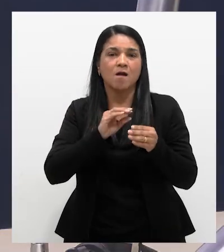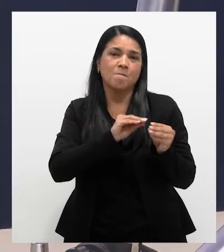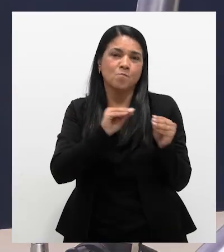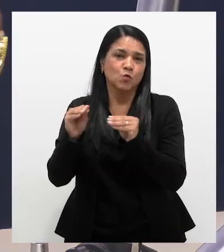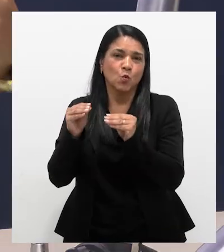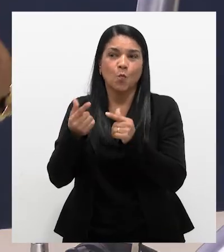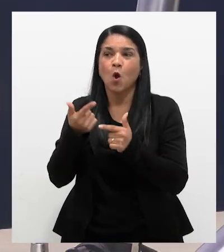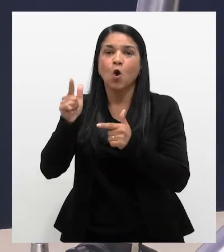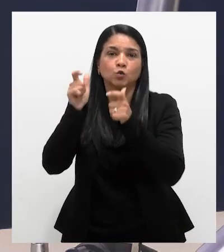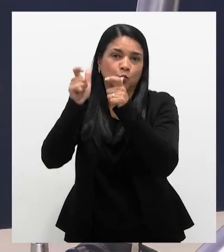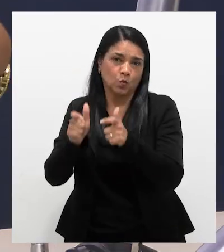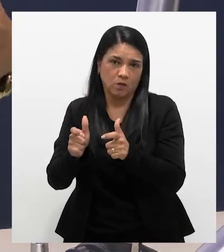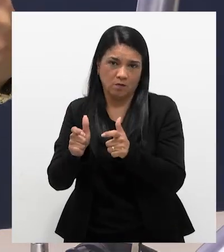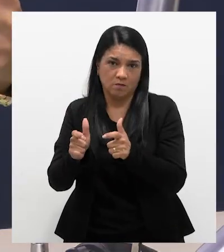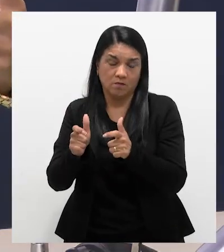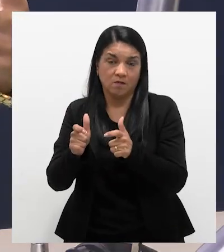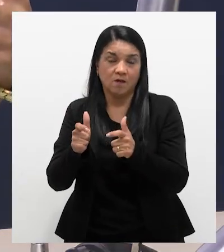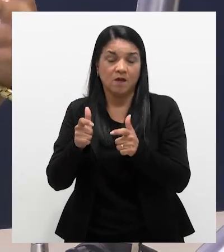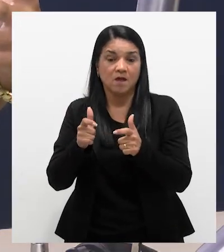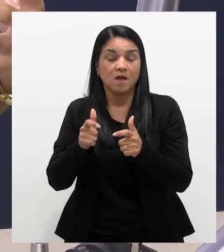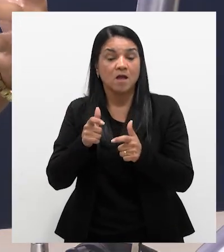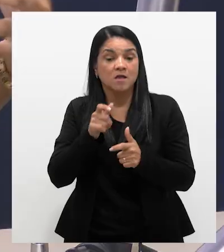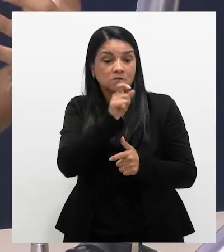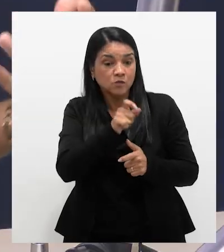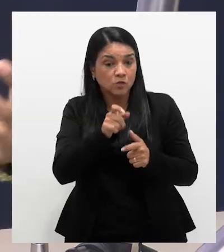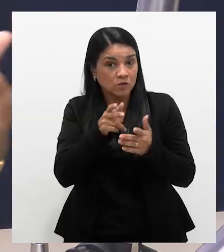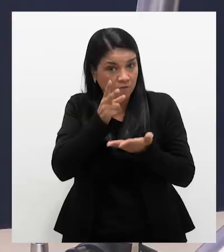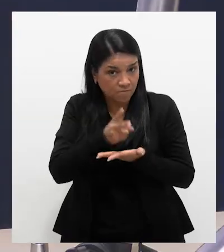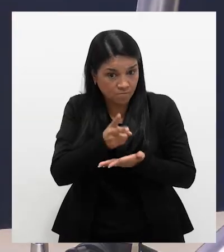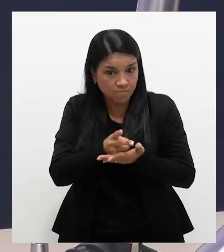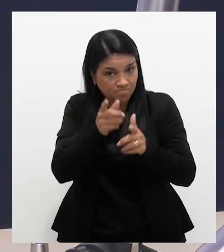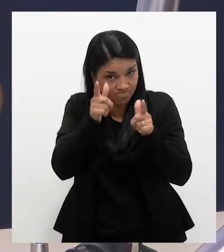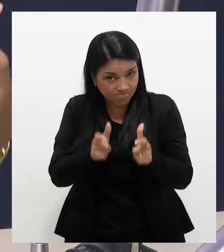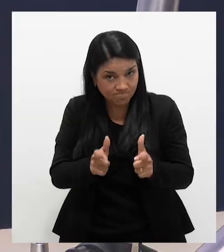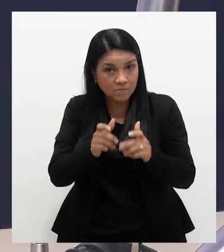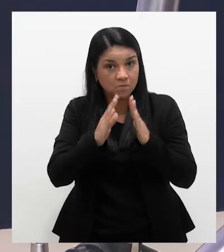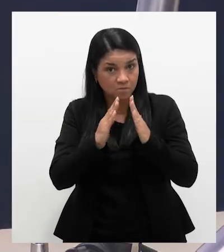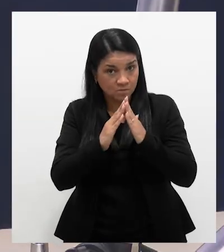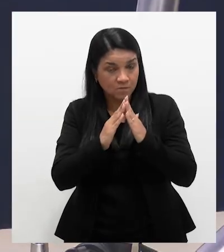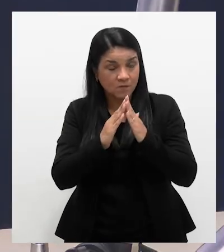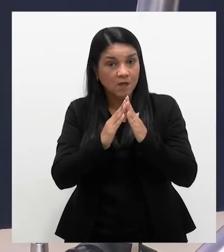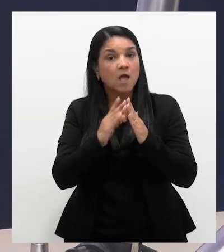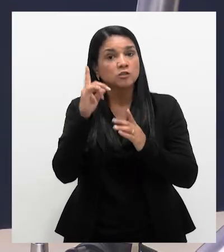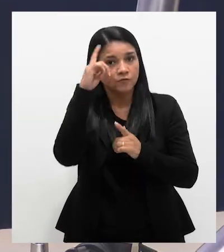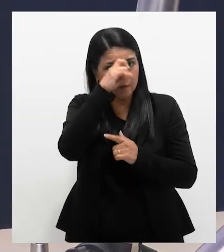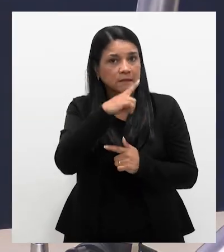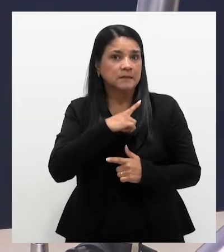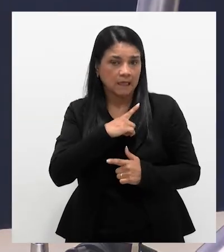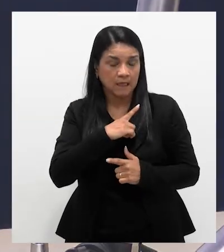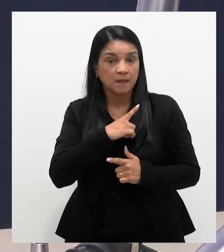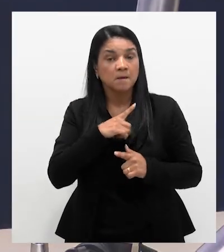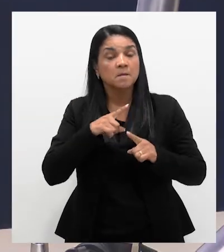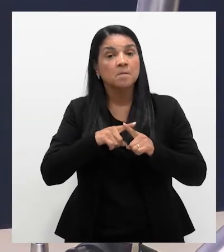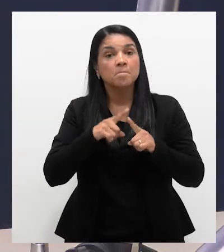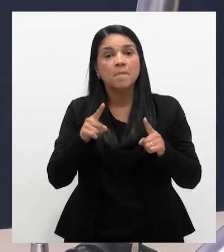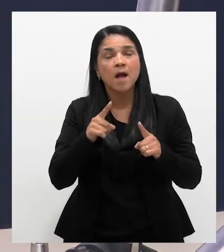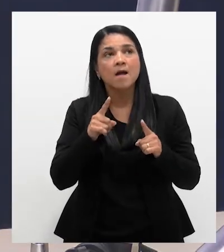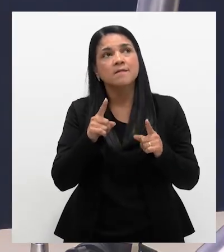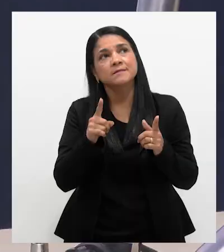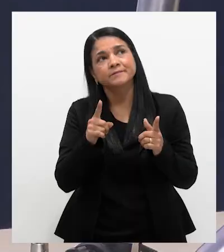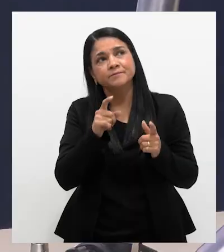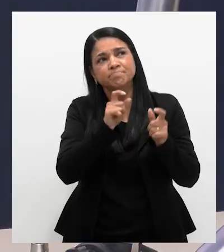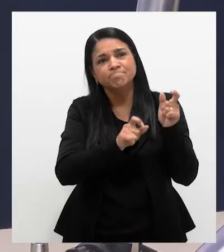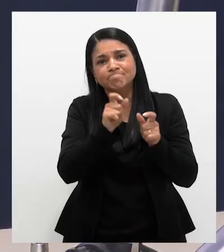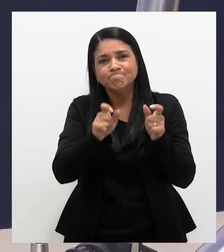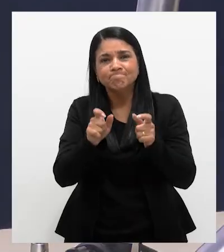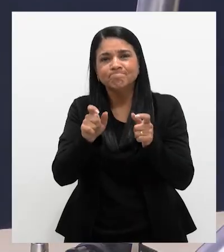ficando, você vai vendo que as dificuldades elas vão aumentando, mas também as pessoas ficam